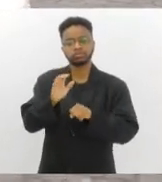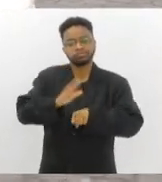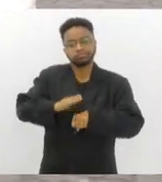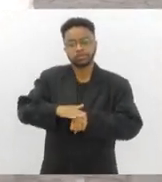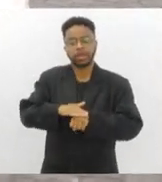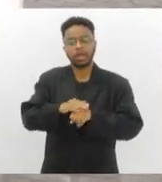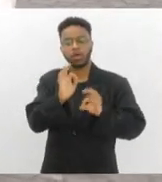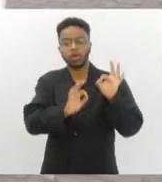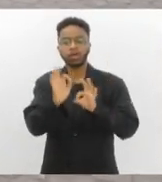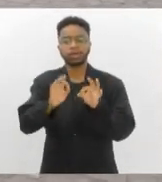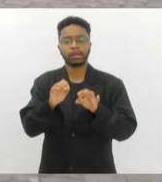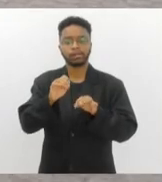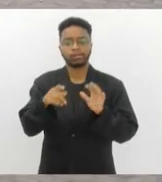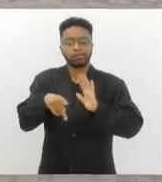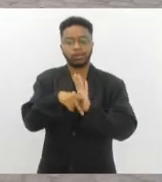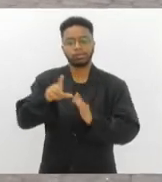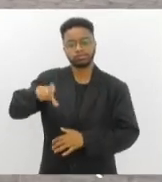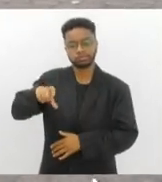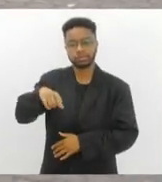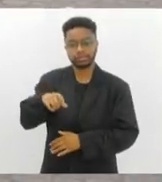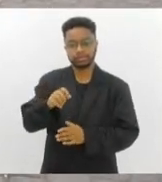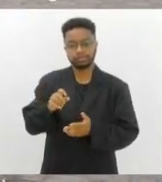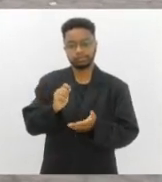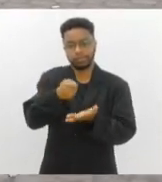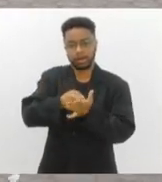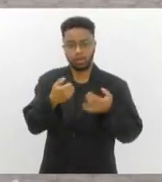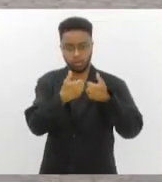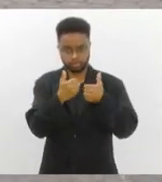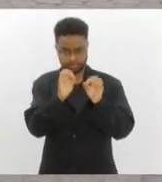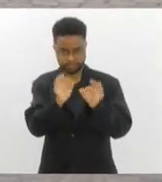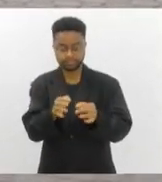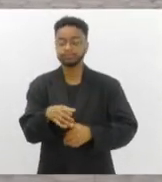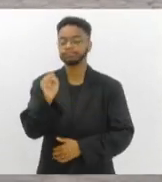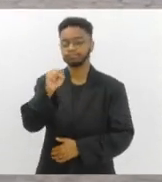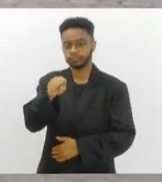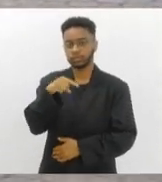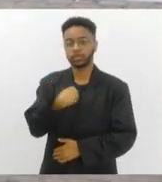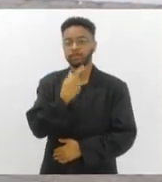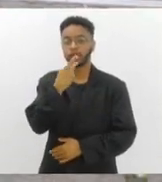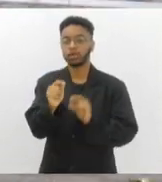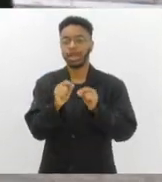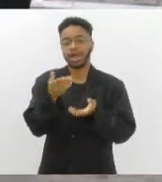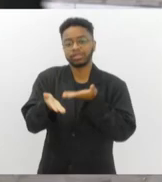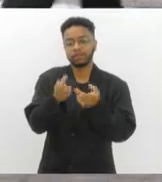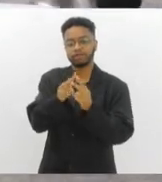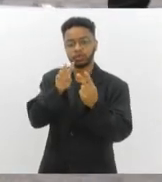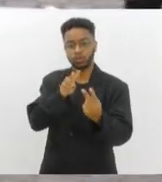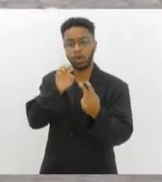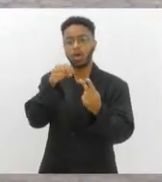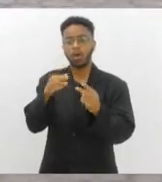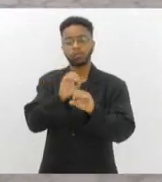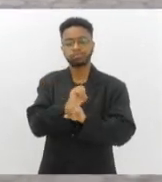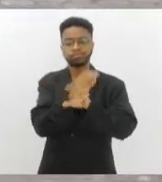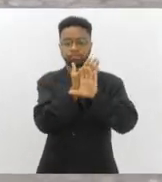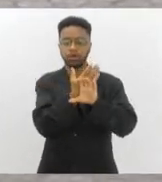até uma loja física da Rio Card. Bom dia. Bom dia. Sim, a gente está chamando de atendimento virtual, né, ou atendimento por